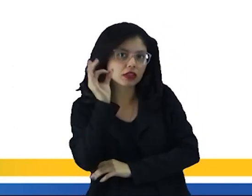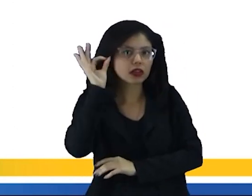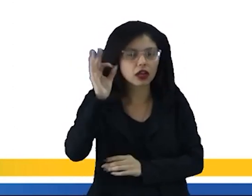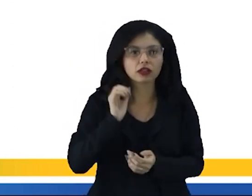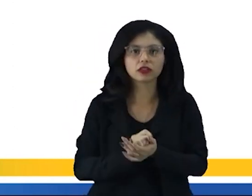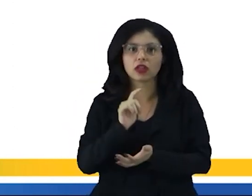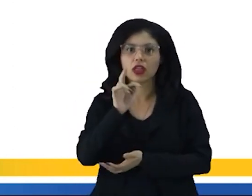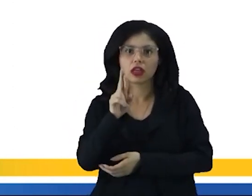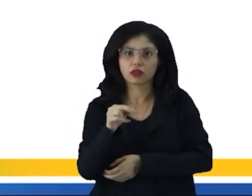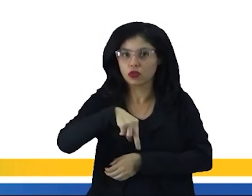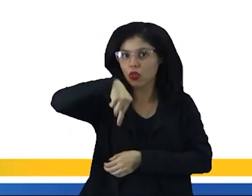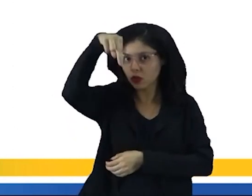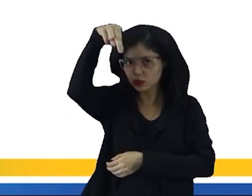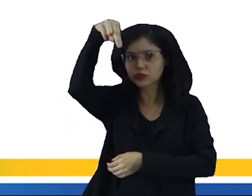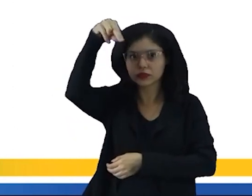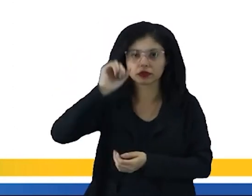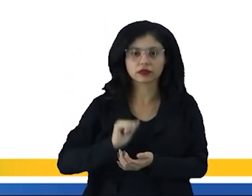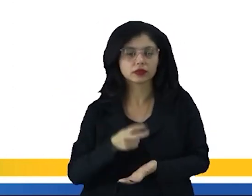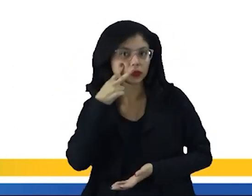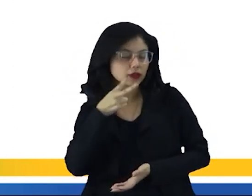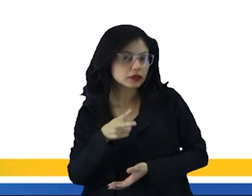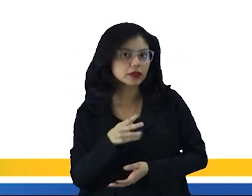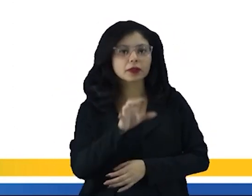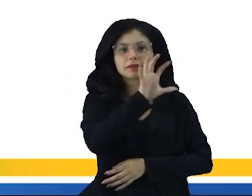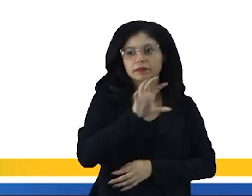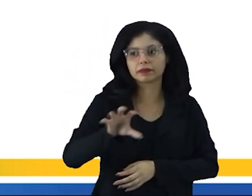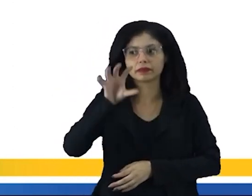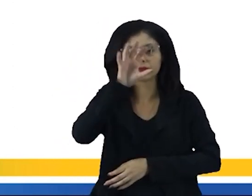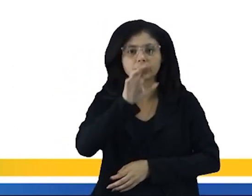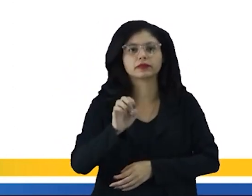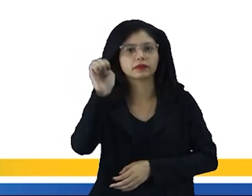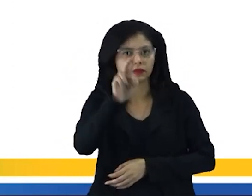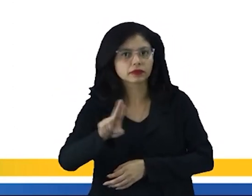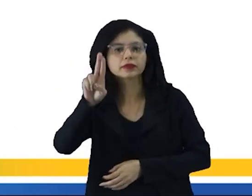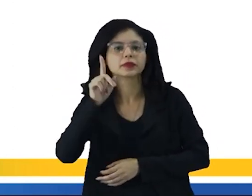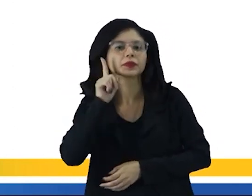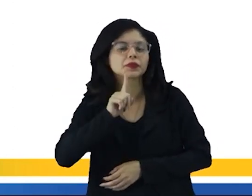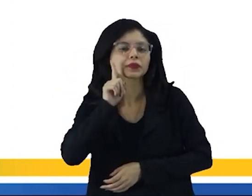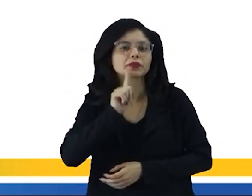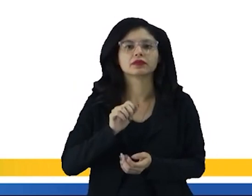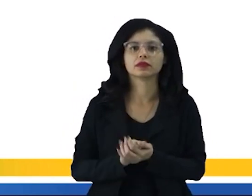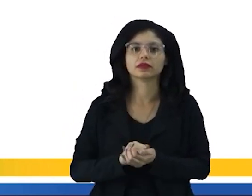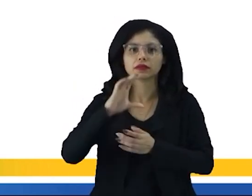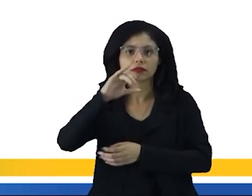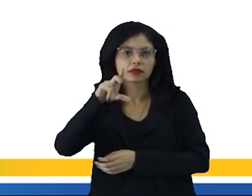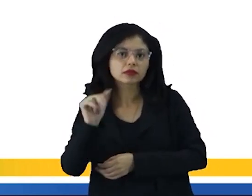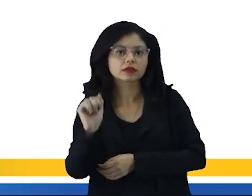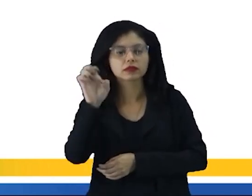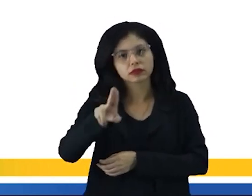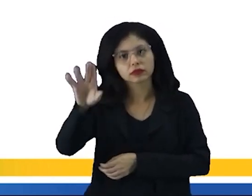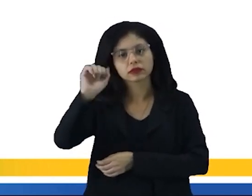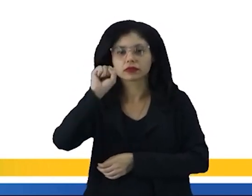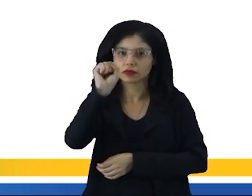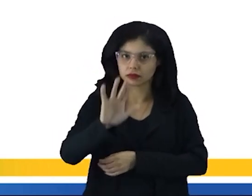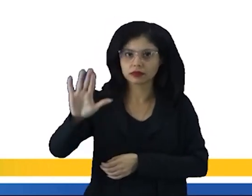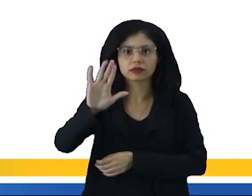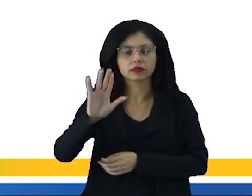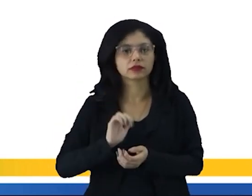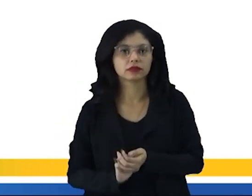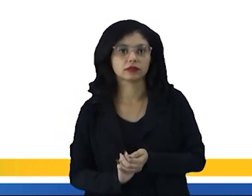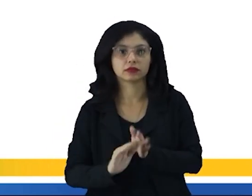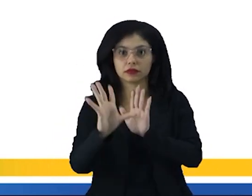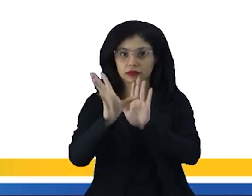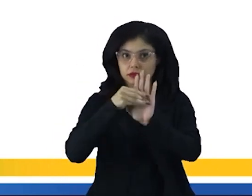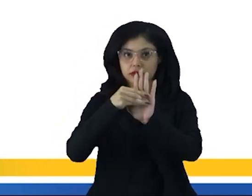de latitude norte. Você vê aí no mapa, compreende Estados Unidos, Canadá, Europa, Ásia. Então essa é onde